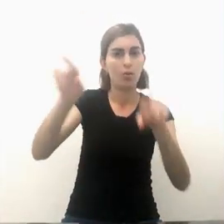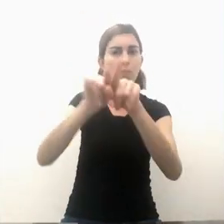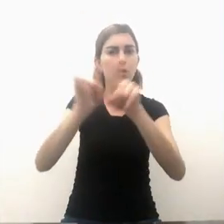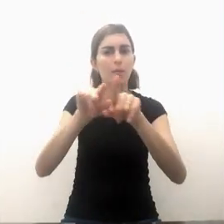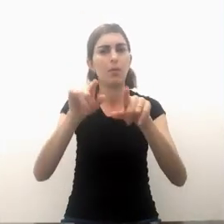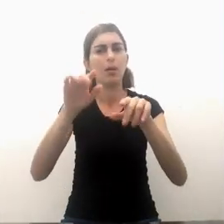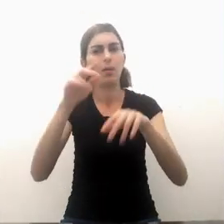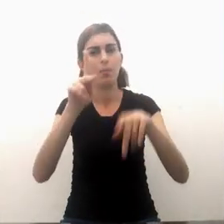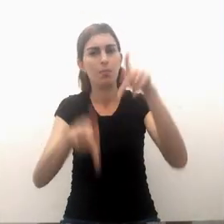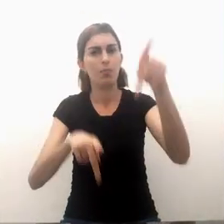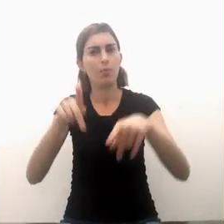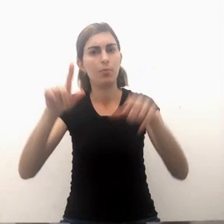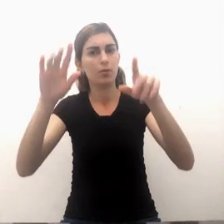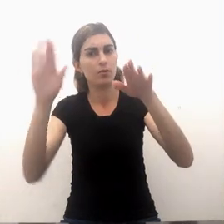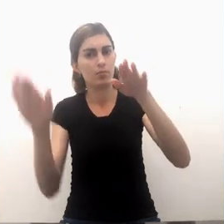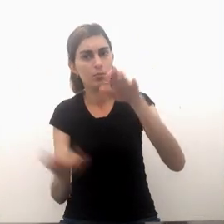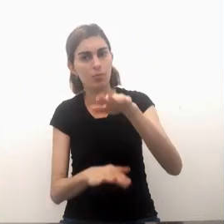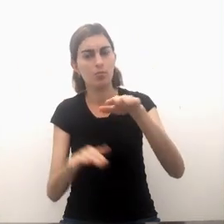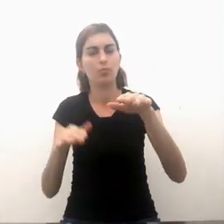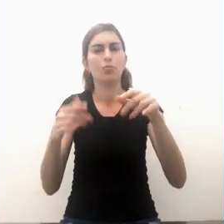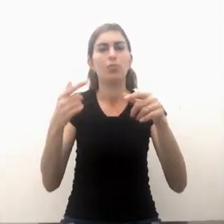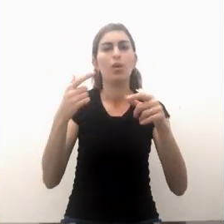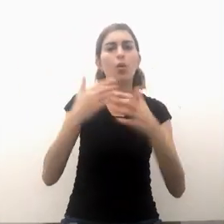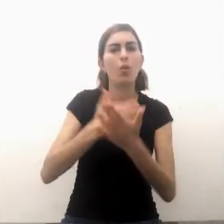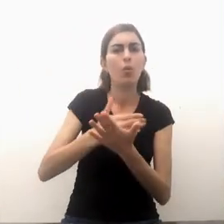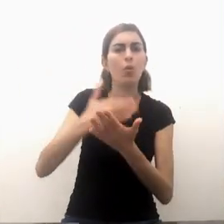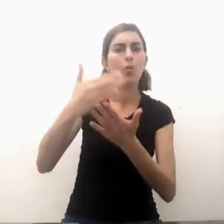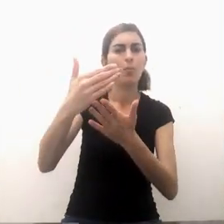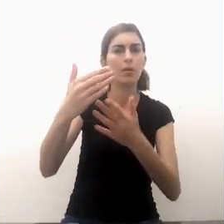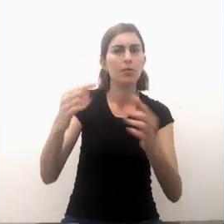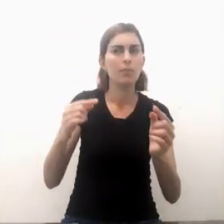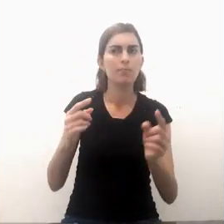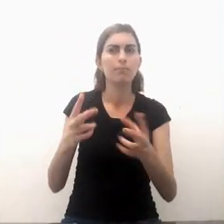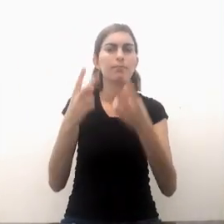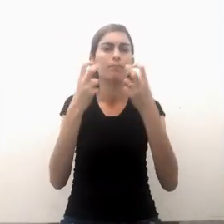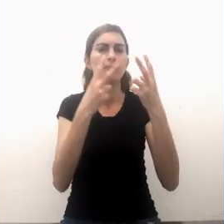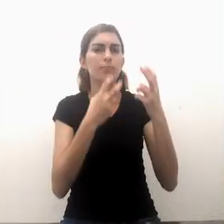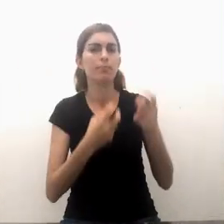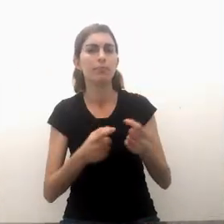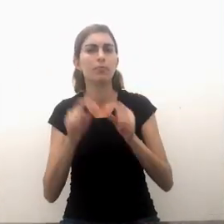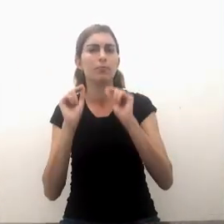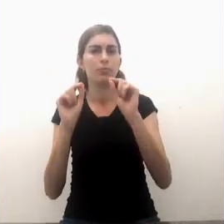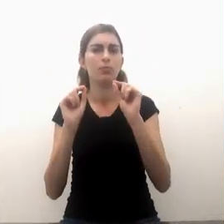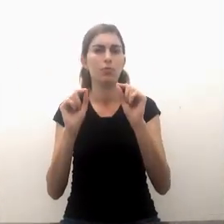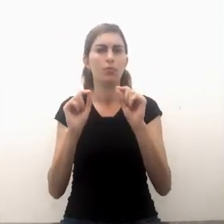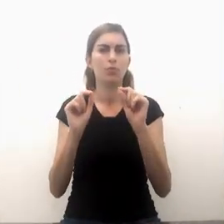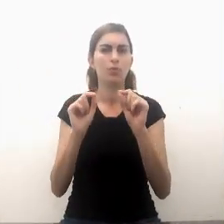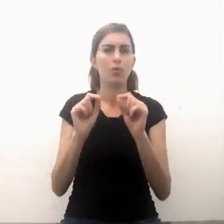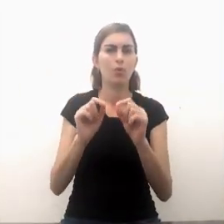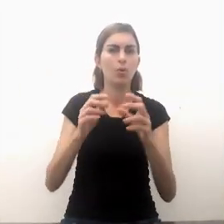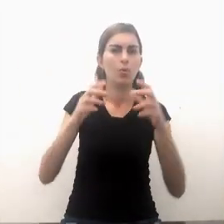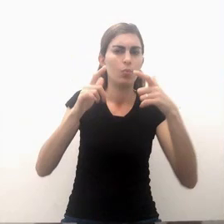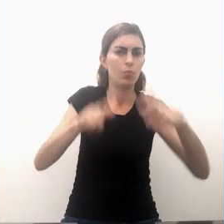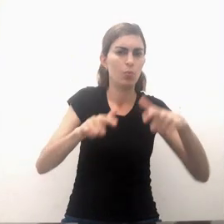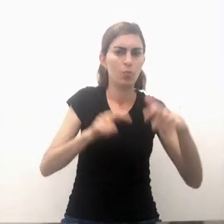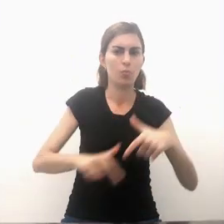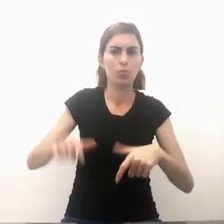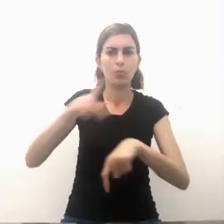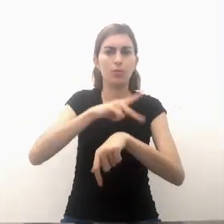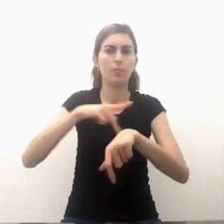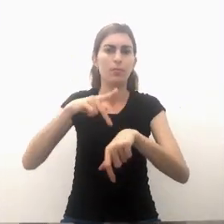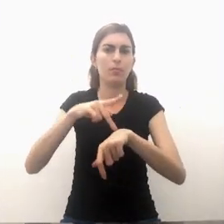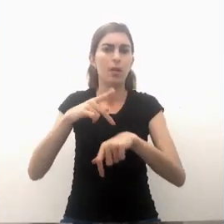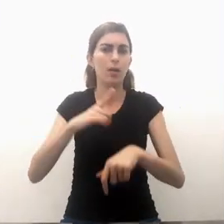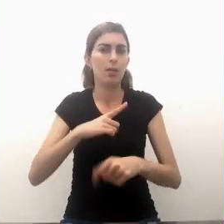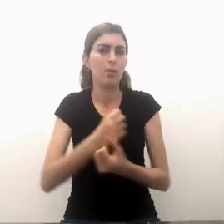população muito inferior à da China, vai começar a se deparar com um território, né? Um